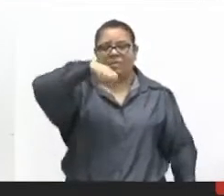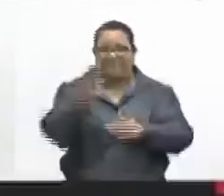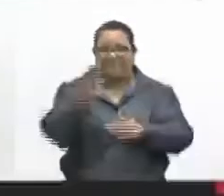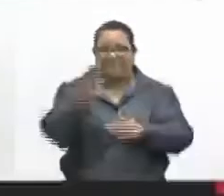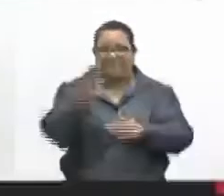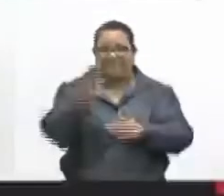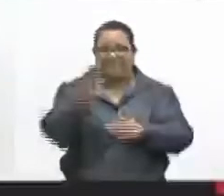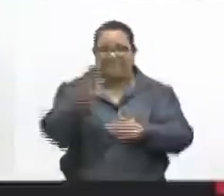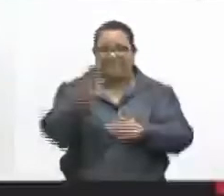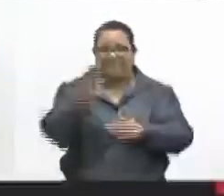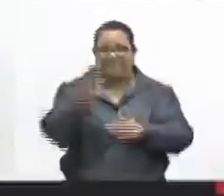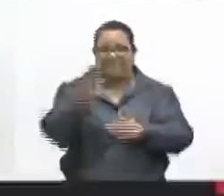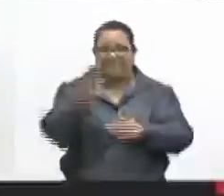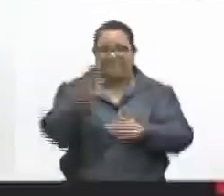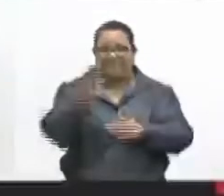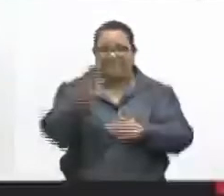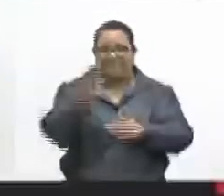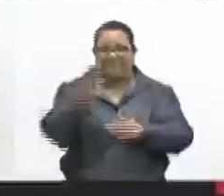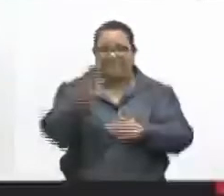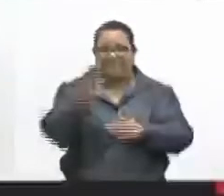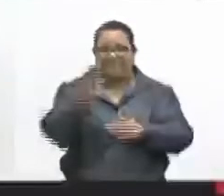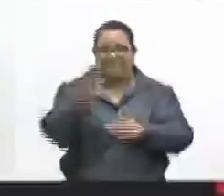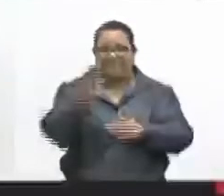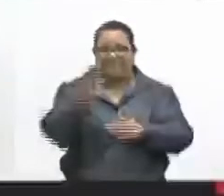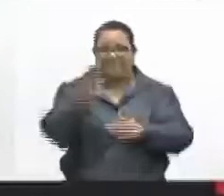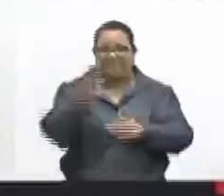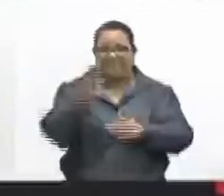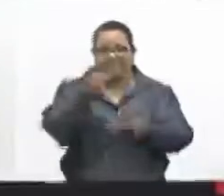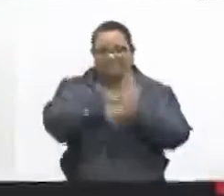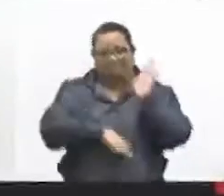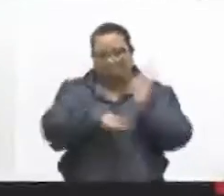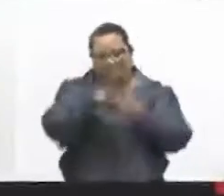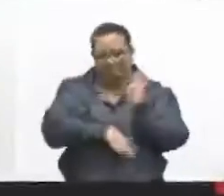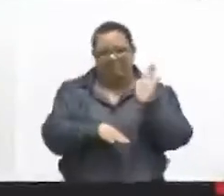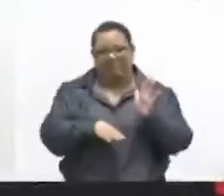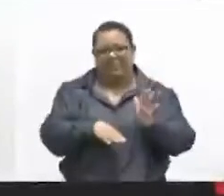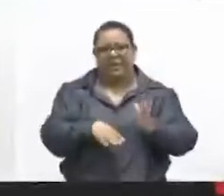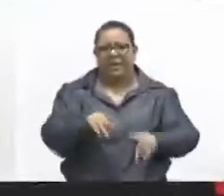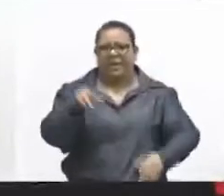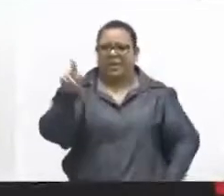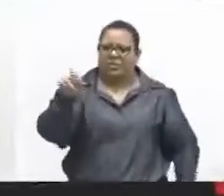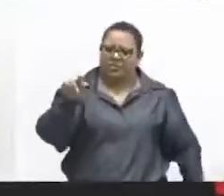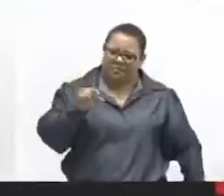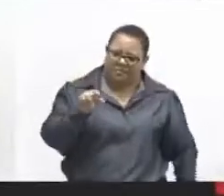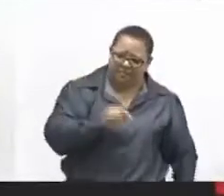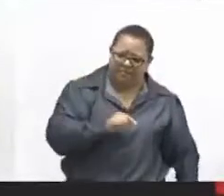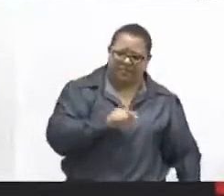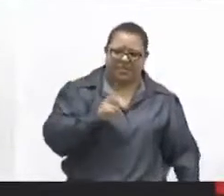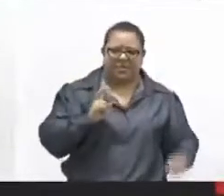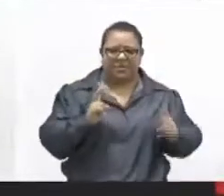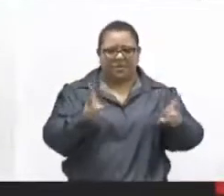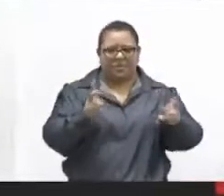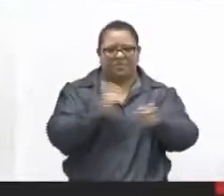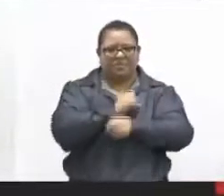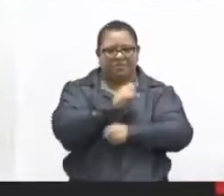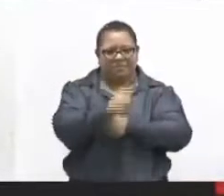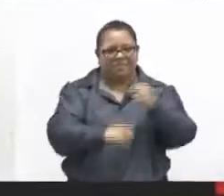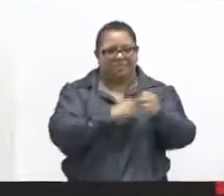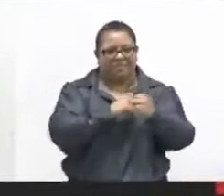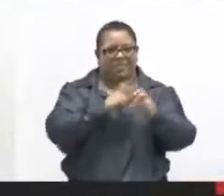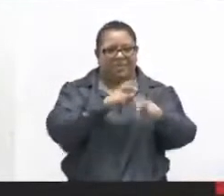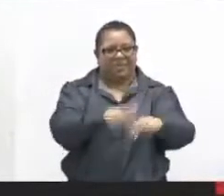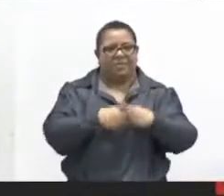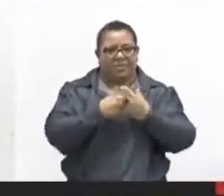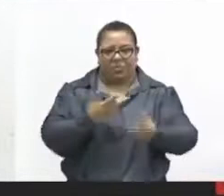federal constantemente, os recursos do Programa Nacional de Assistência Estudantil vêm sido diminuídos constantemente, ano a ano, no orçamento, e